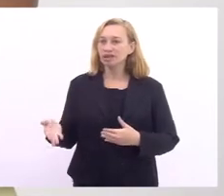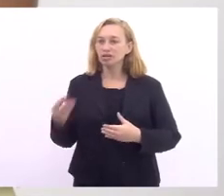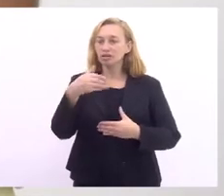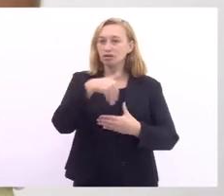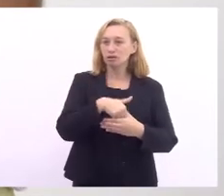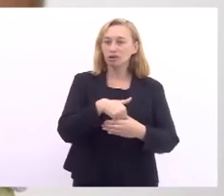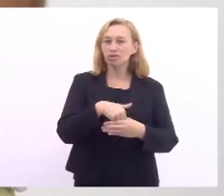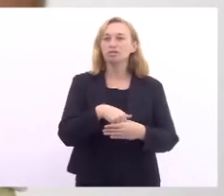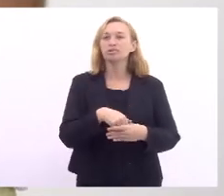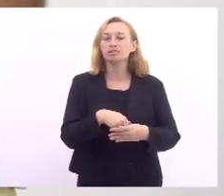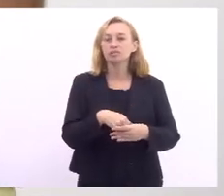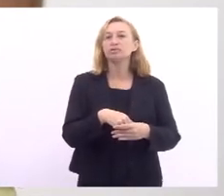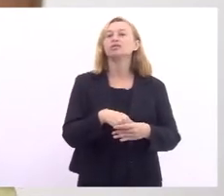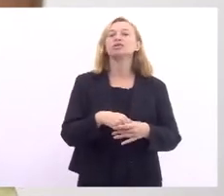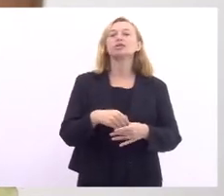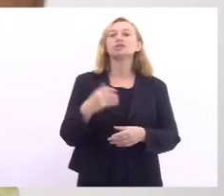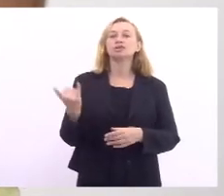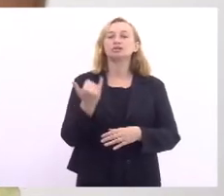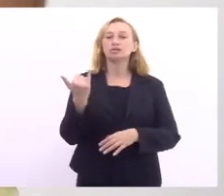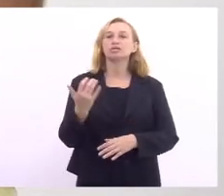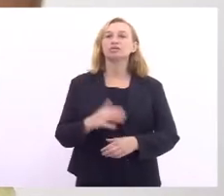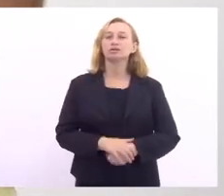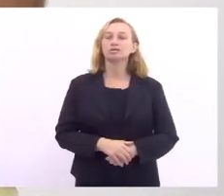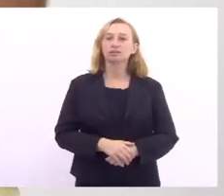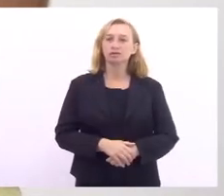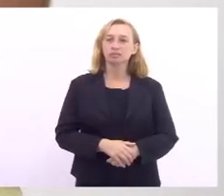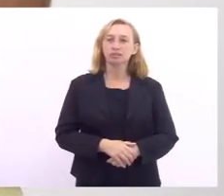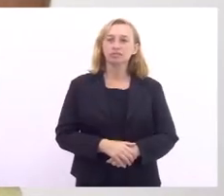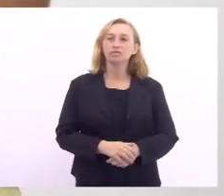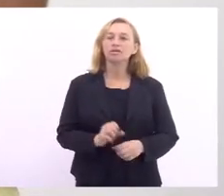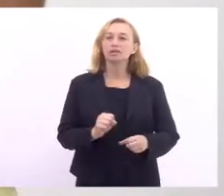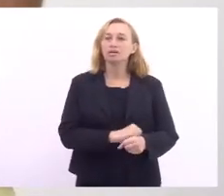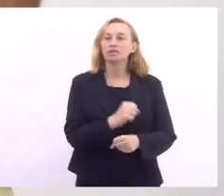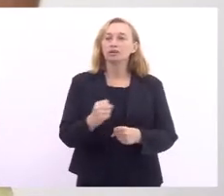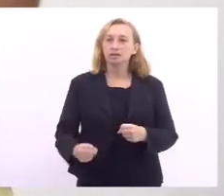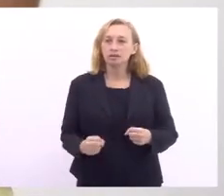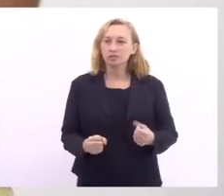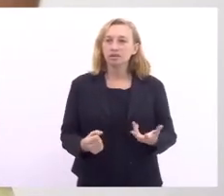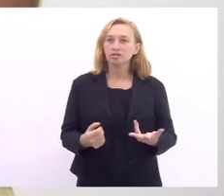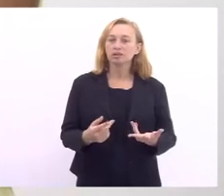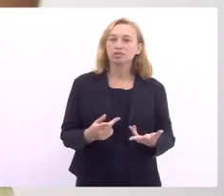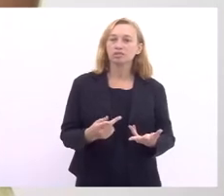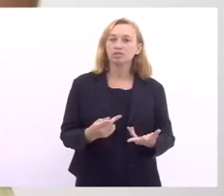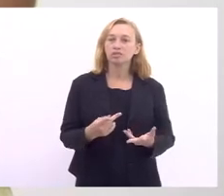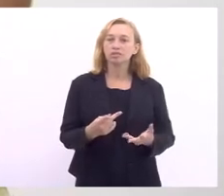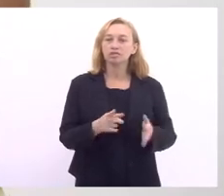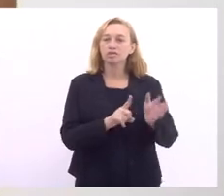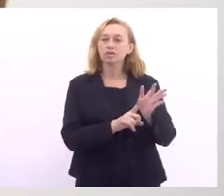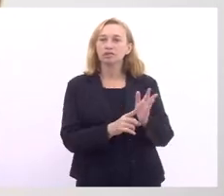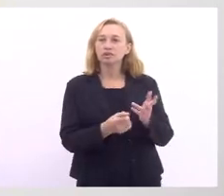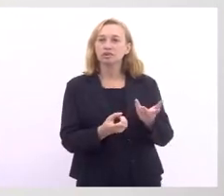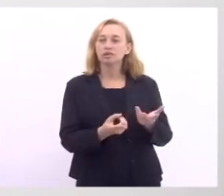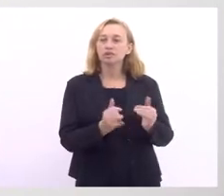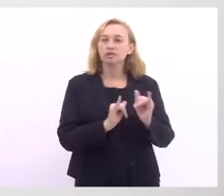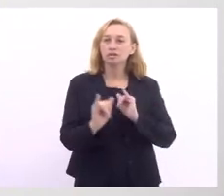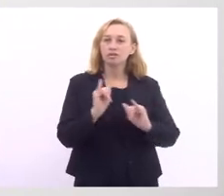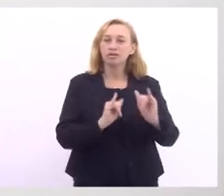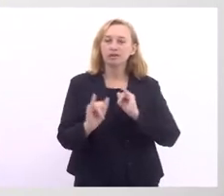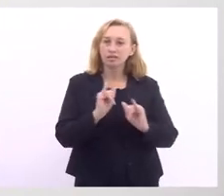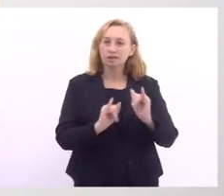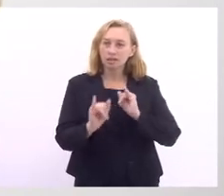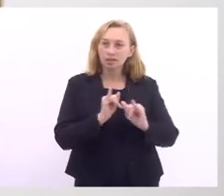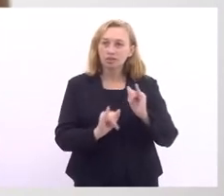falar da equipe é falar disso mas é isso essa dor é poder público não é faz dados de geração cidadão de dados